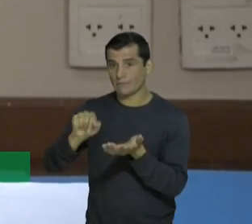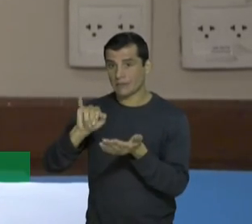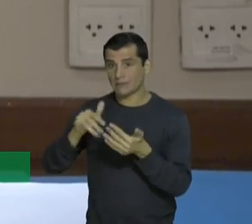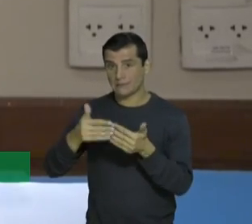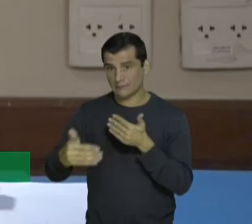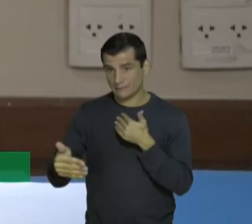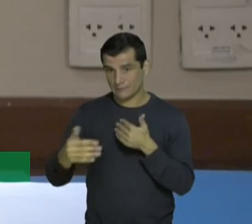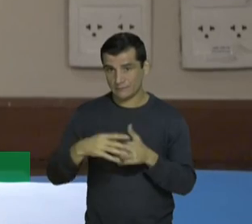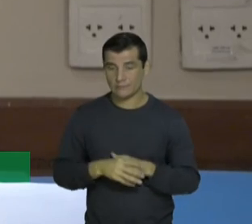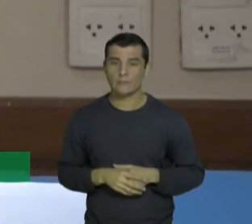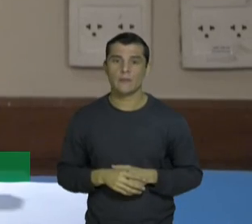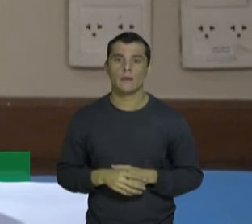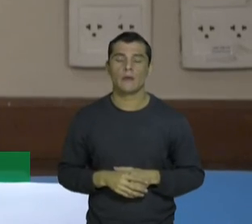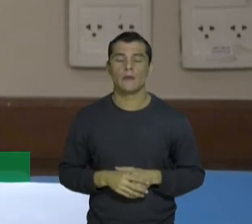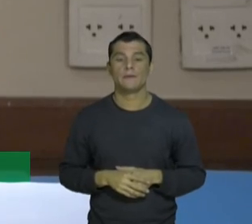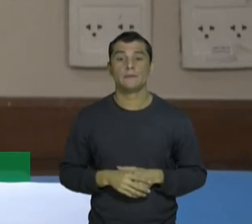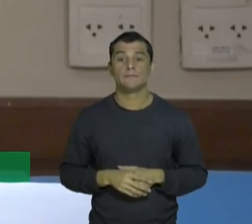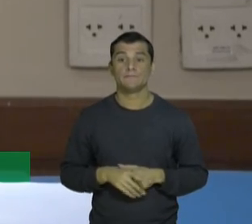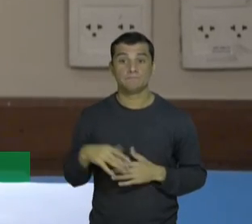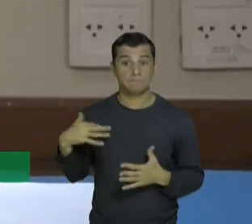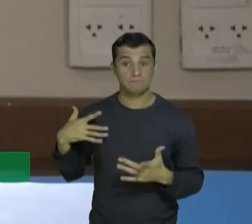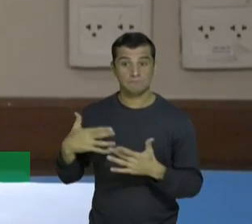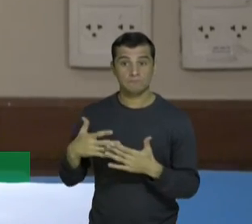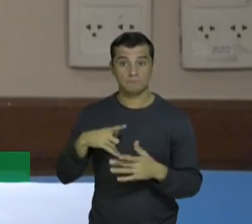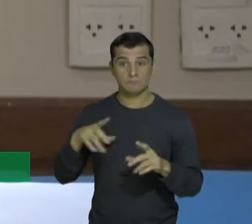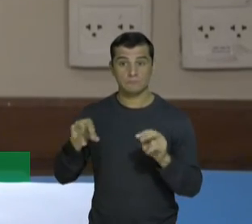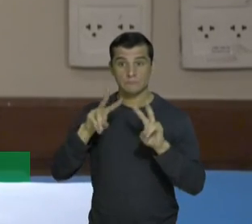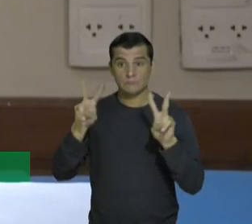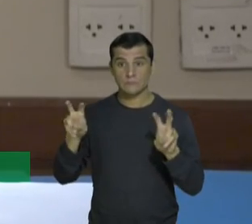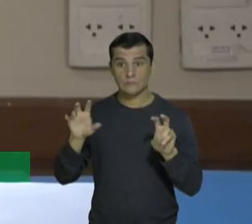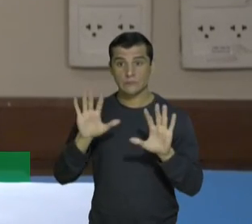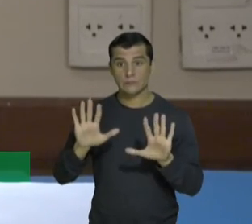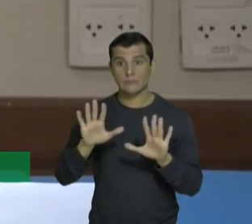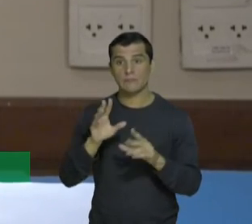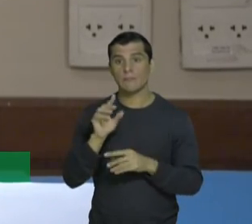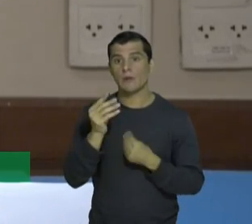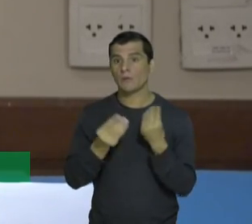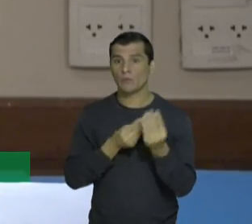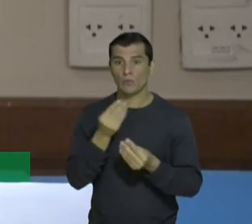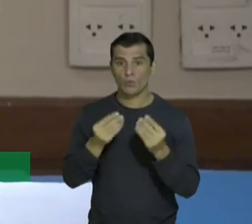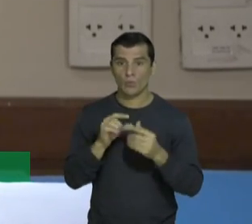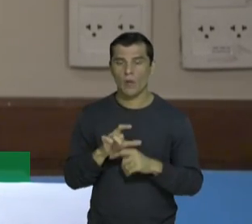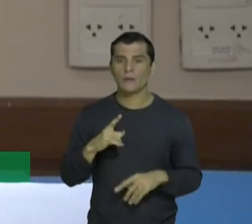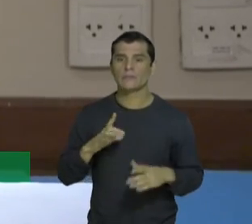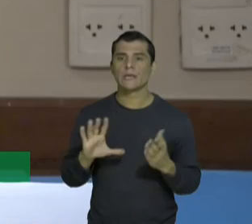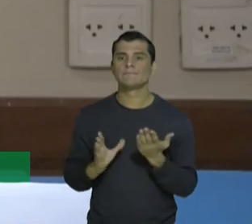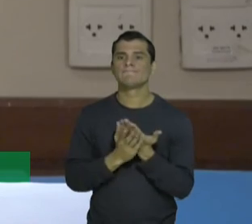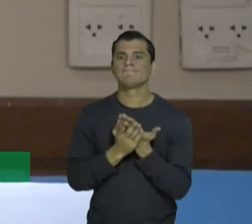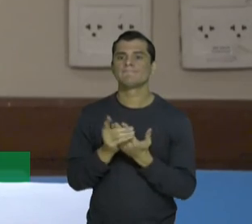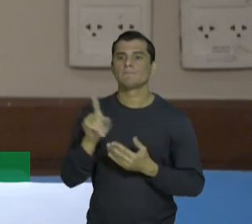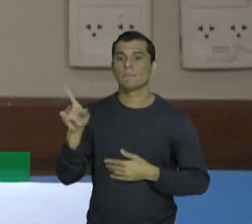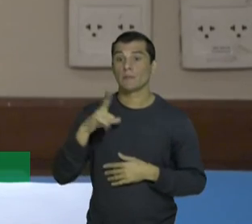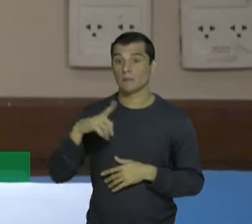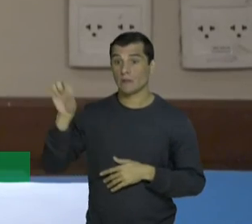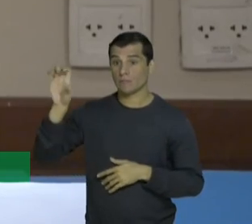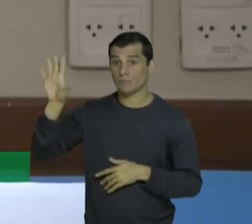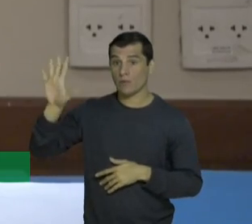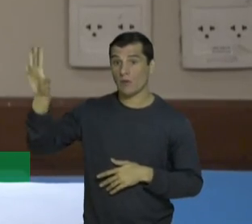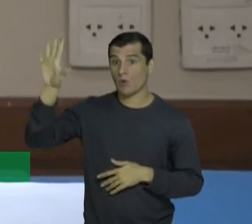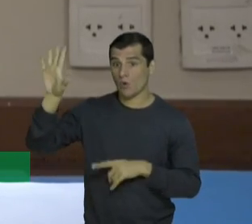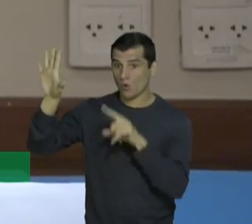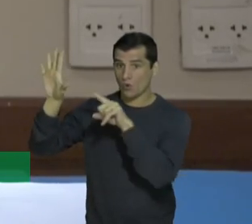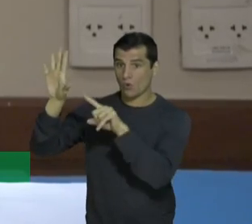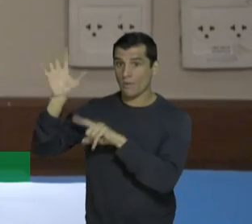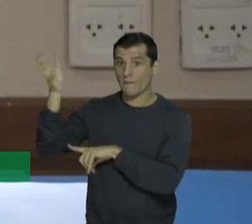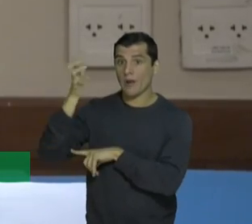vou concordar muito com o que foi falado até aqui parece muito b o Bod na sala né esse anexo os europeus ou porque eles querem ganhar